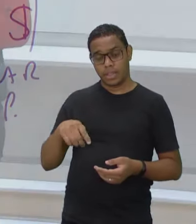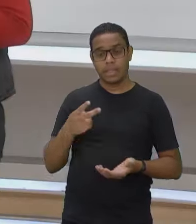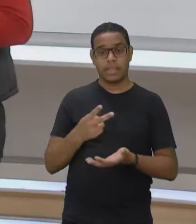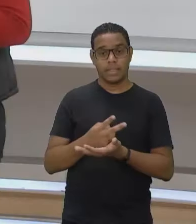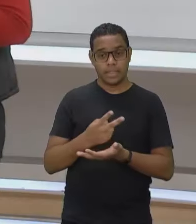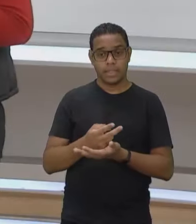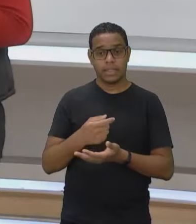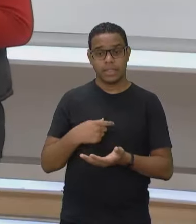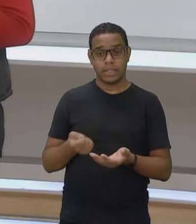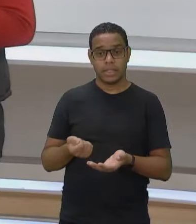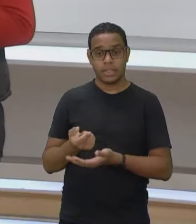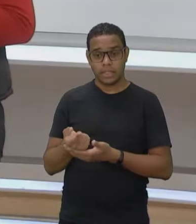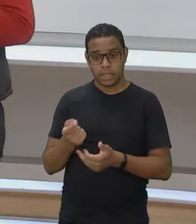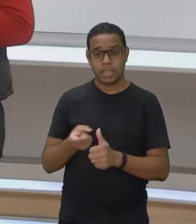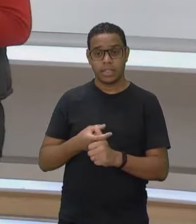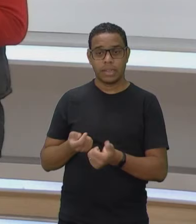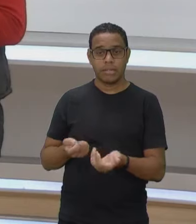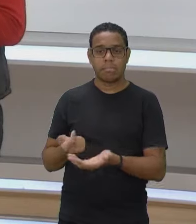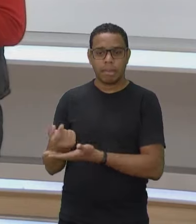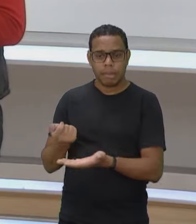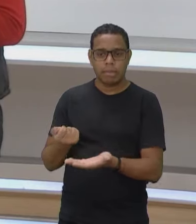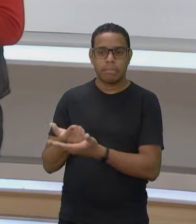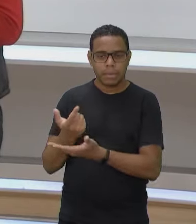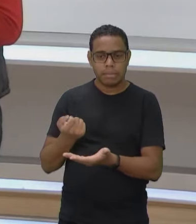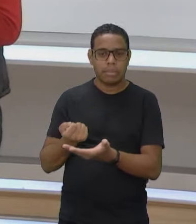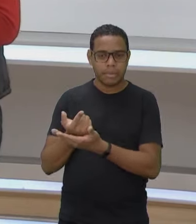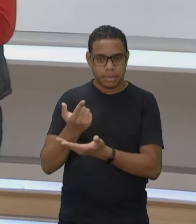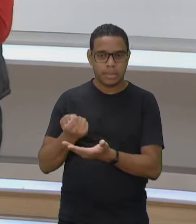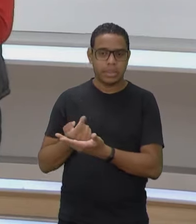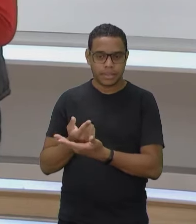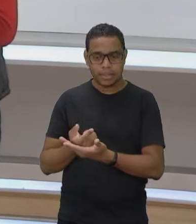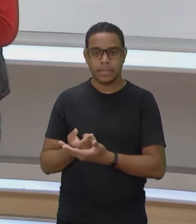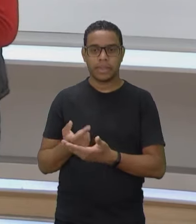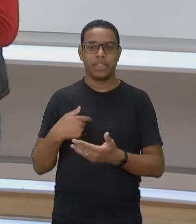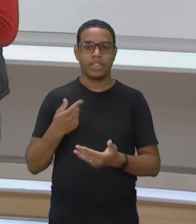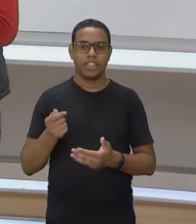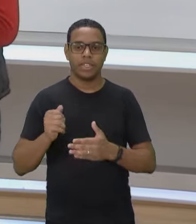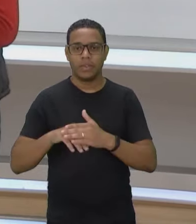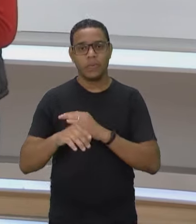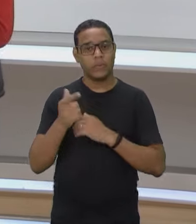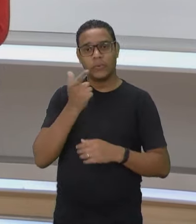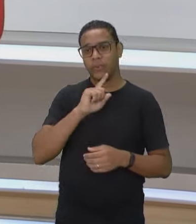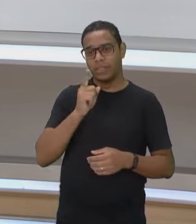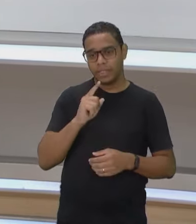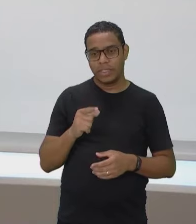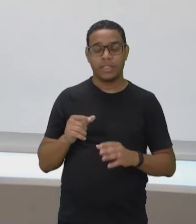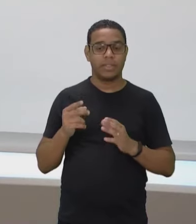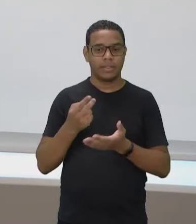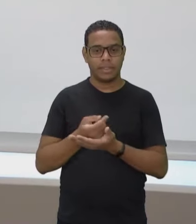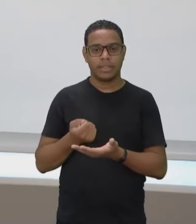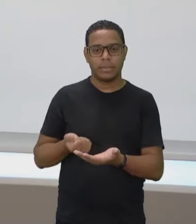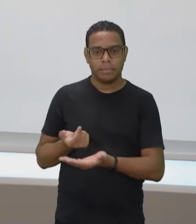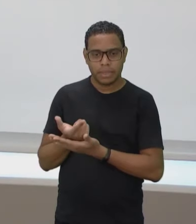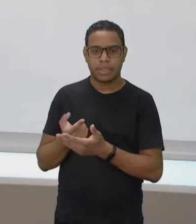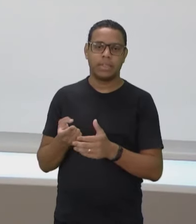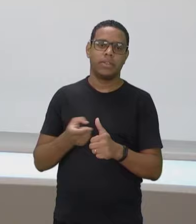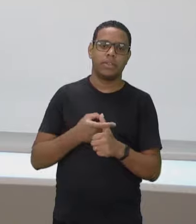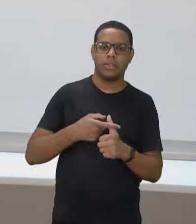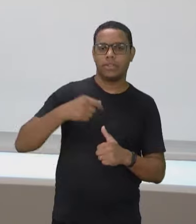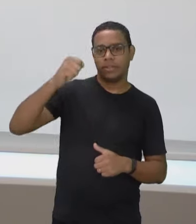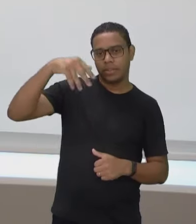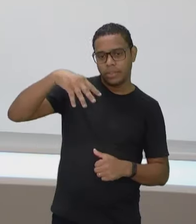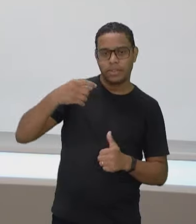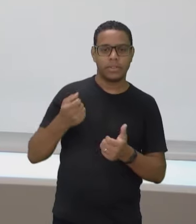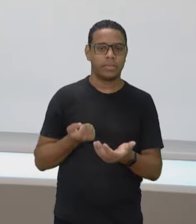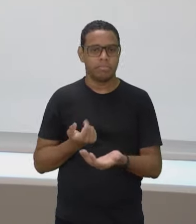dela, ela sempre tinha que gastar. Então, nunca saía aí para ela guardar o dinheiro. Então, tudo saía para ela pagar uma conta de luz,